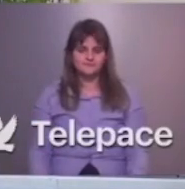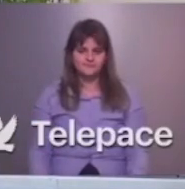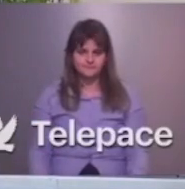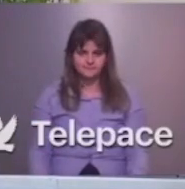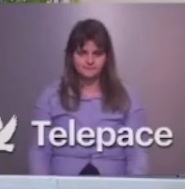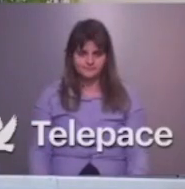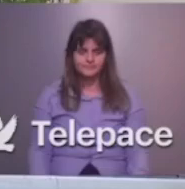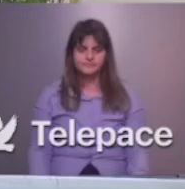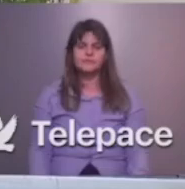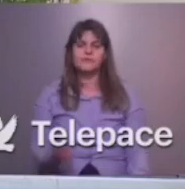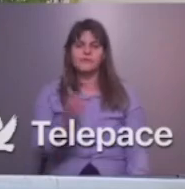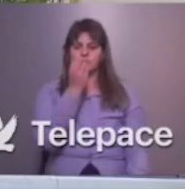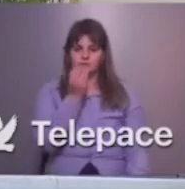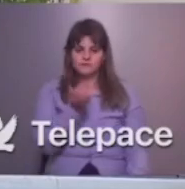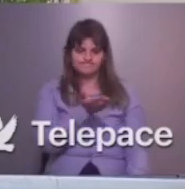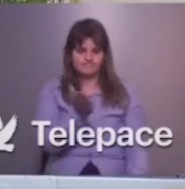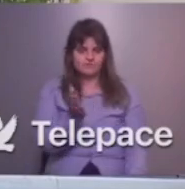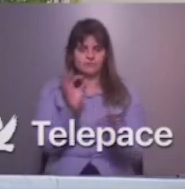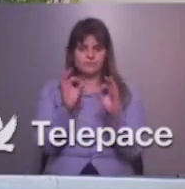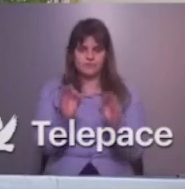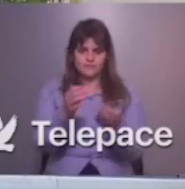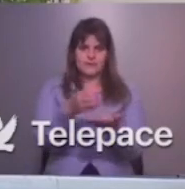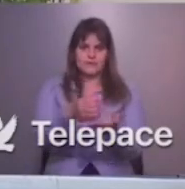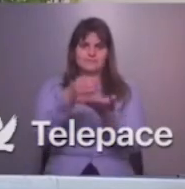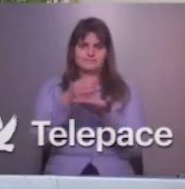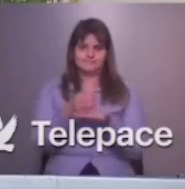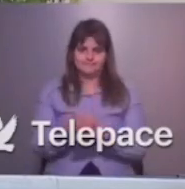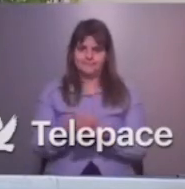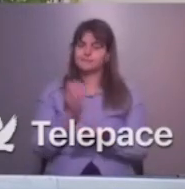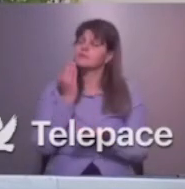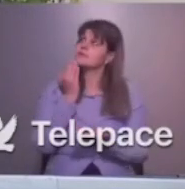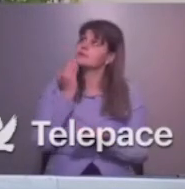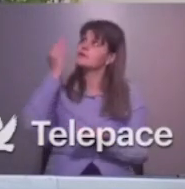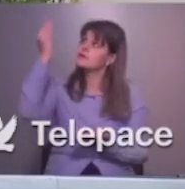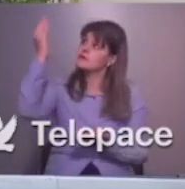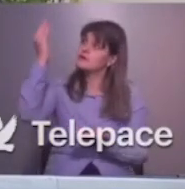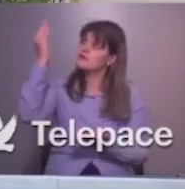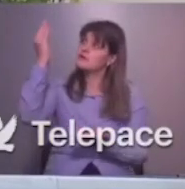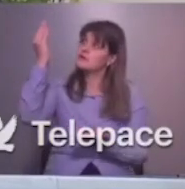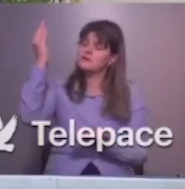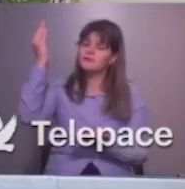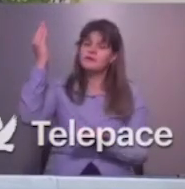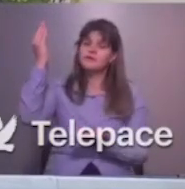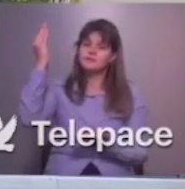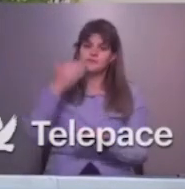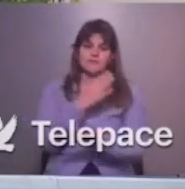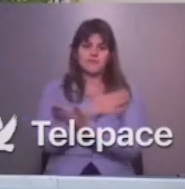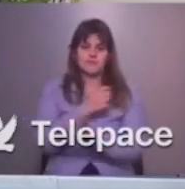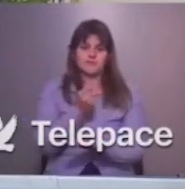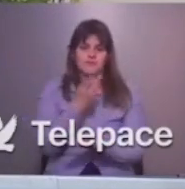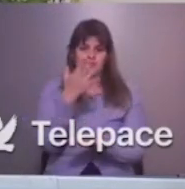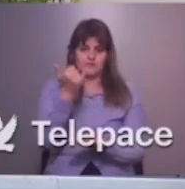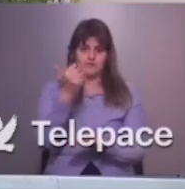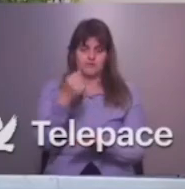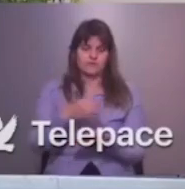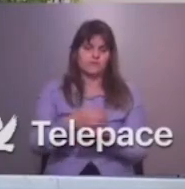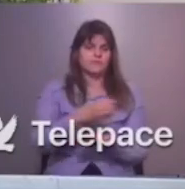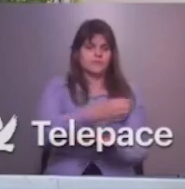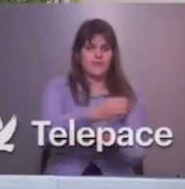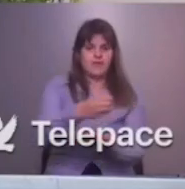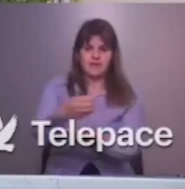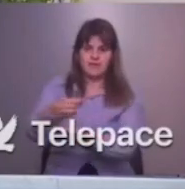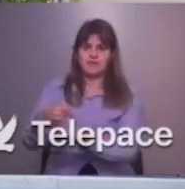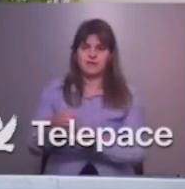Simili modo post concenatum es, accipies et calicem, idrum